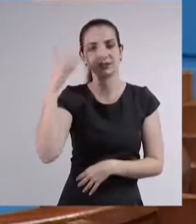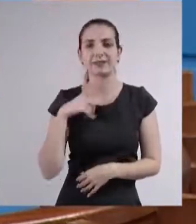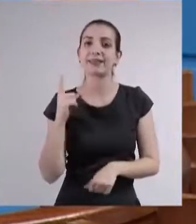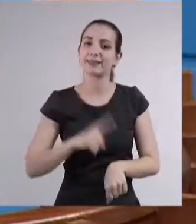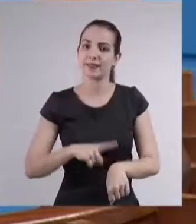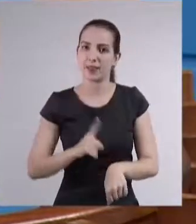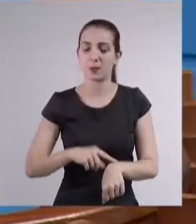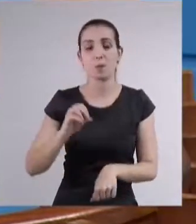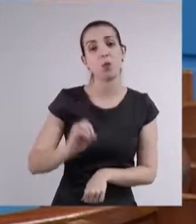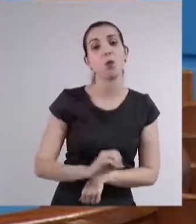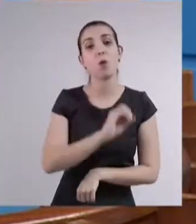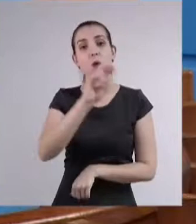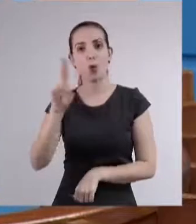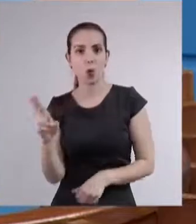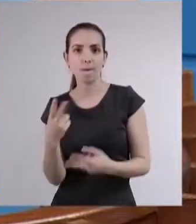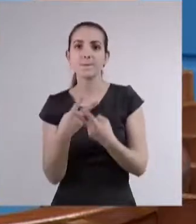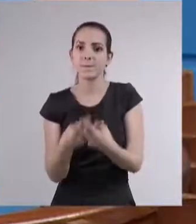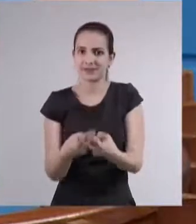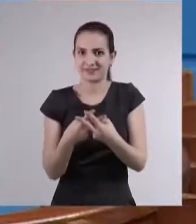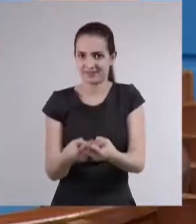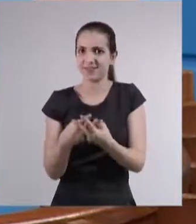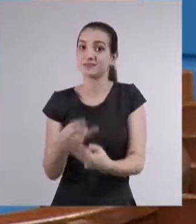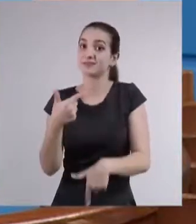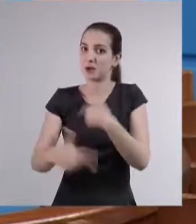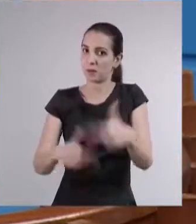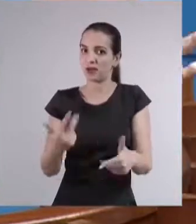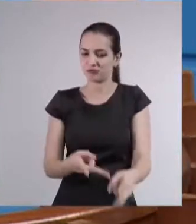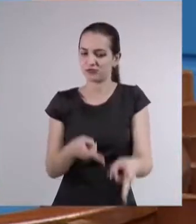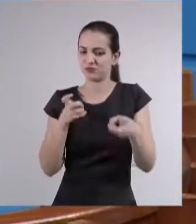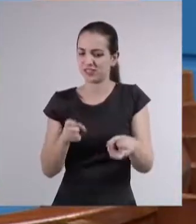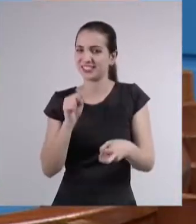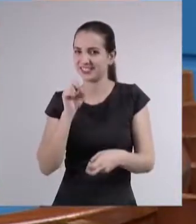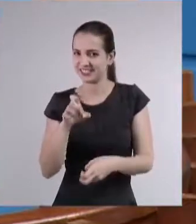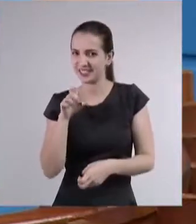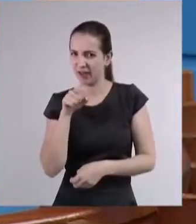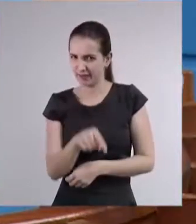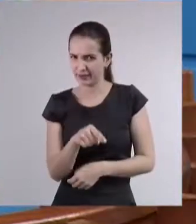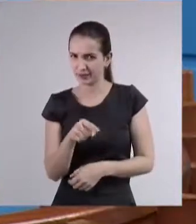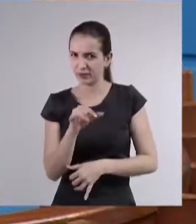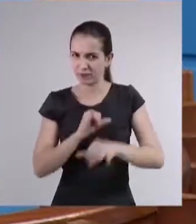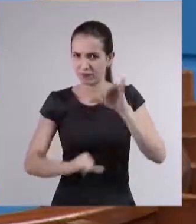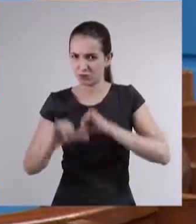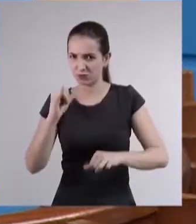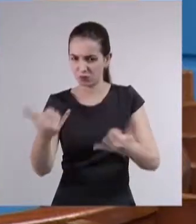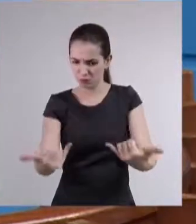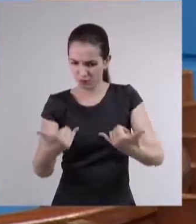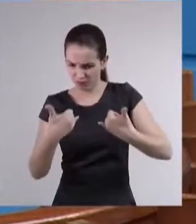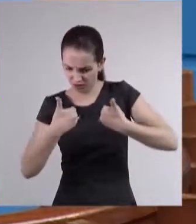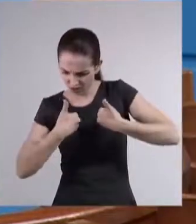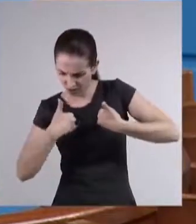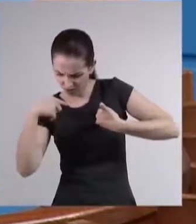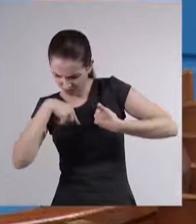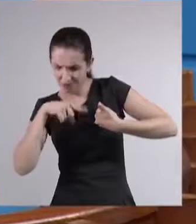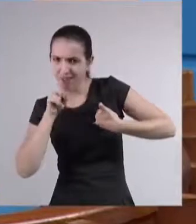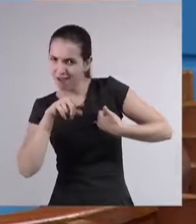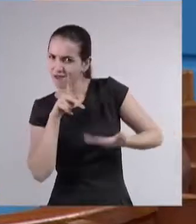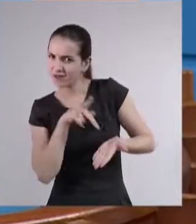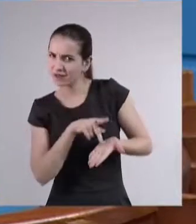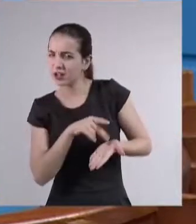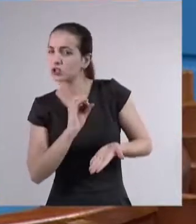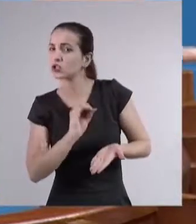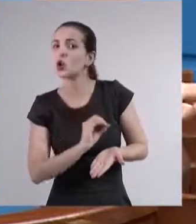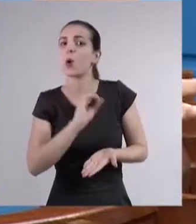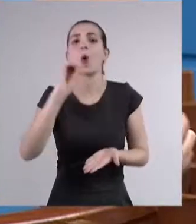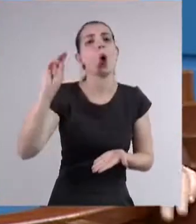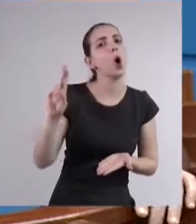o trabalho de poder verificar se aquela informação que chegou até ele,